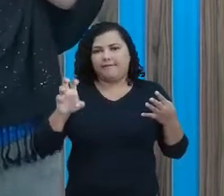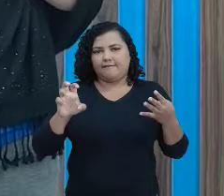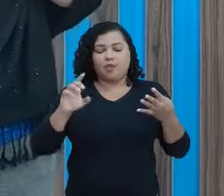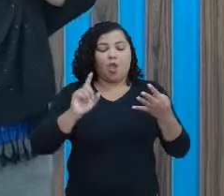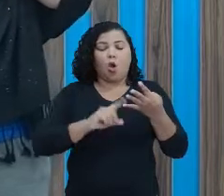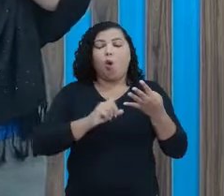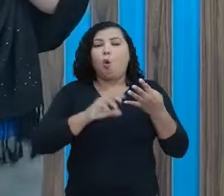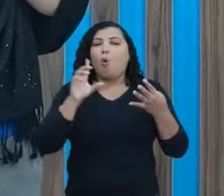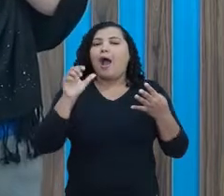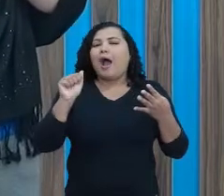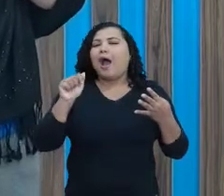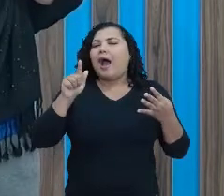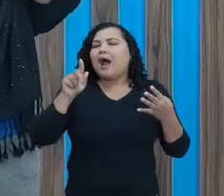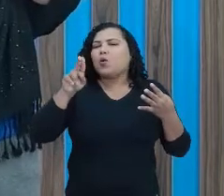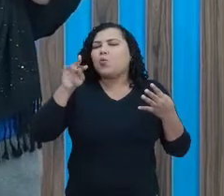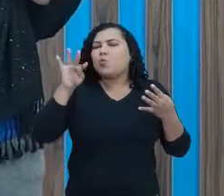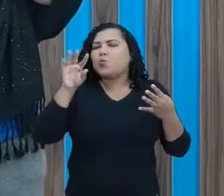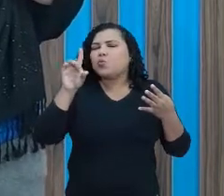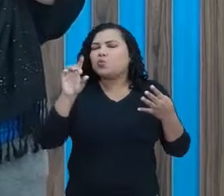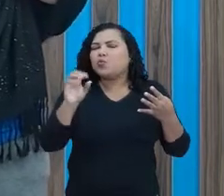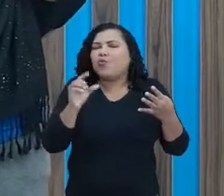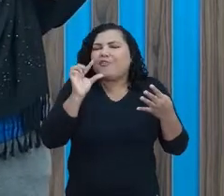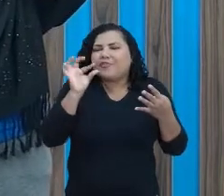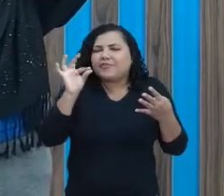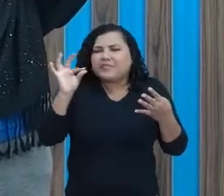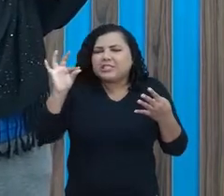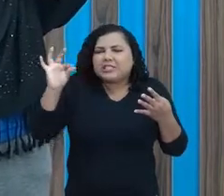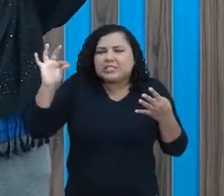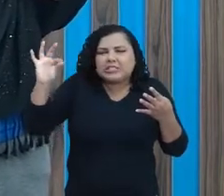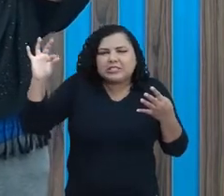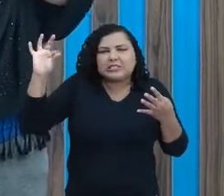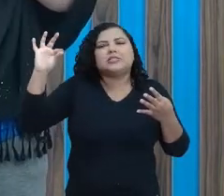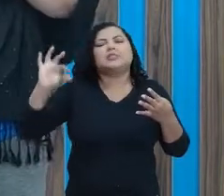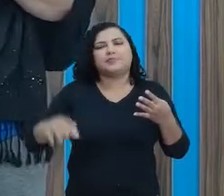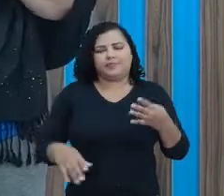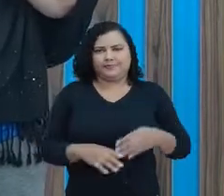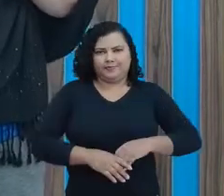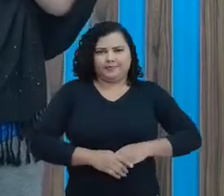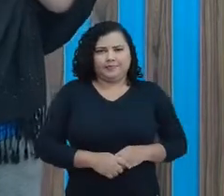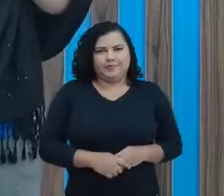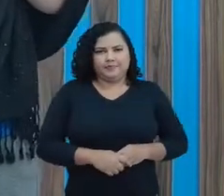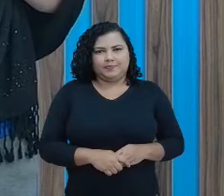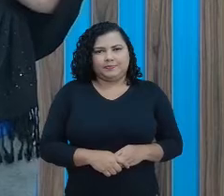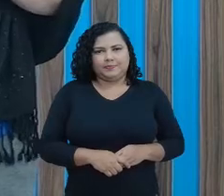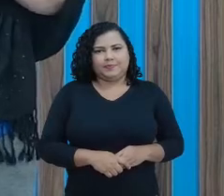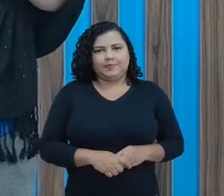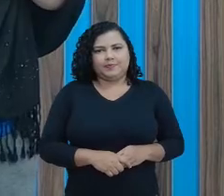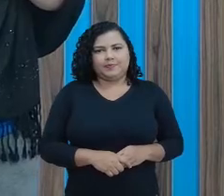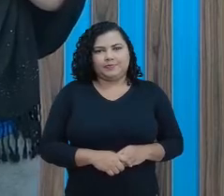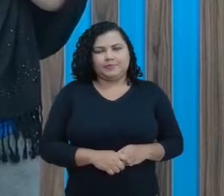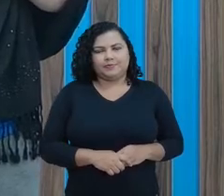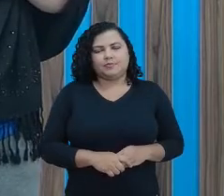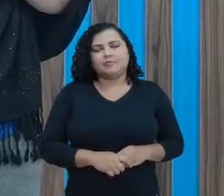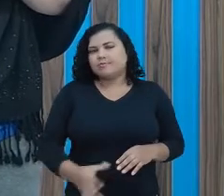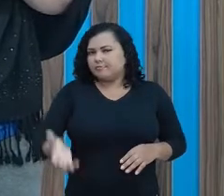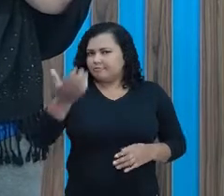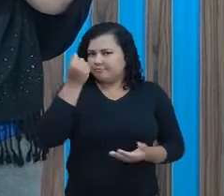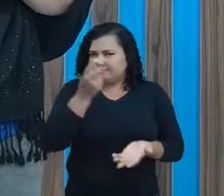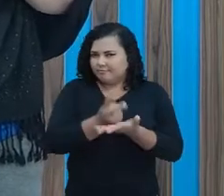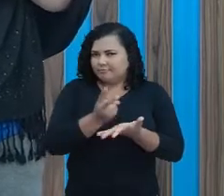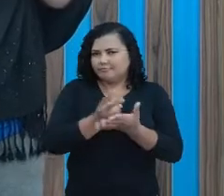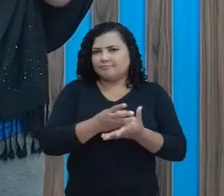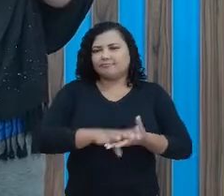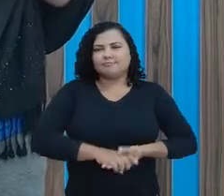se é agudo, aquele som mais fino, digamos assim. Então, vamos